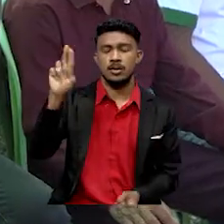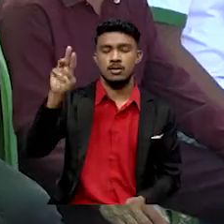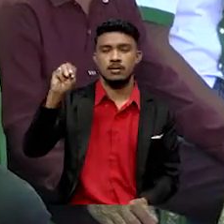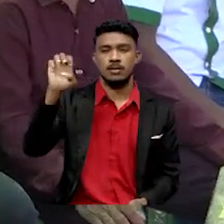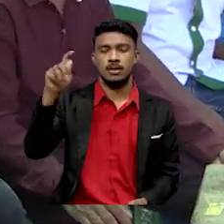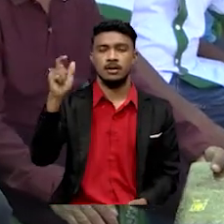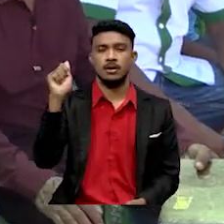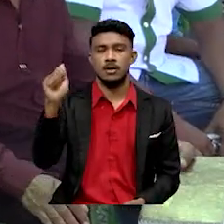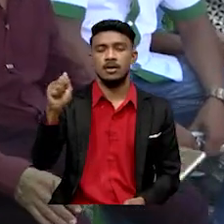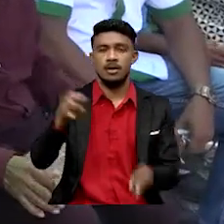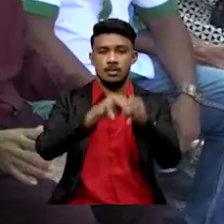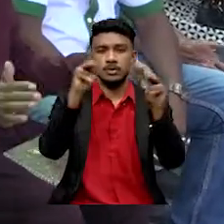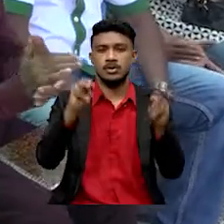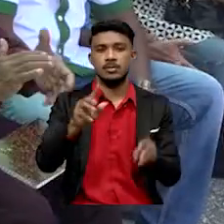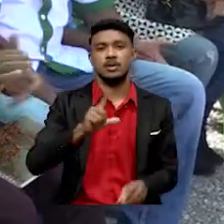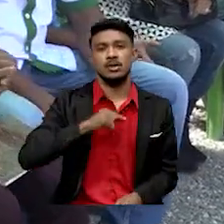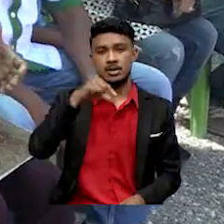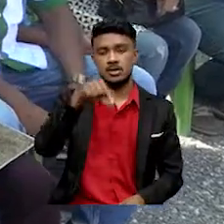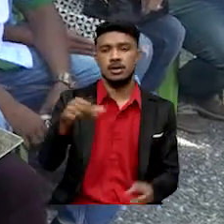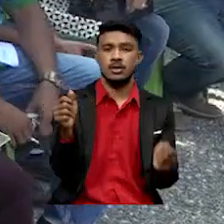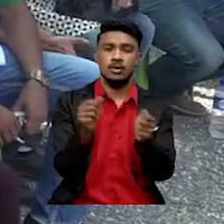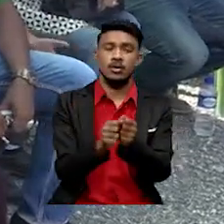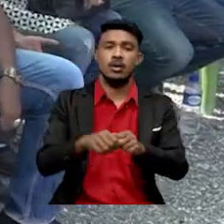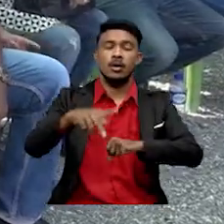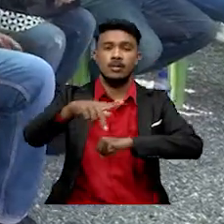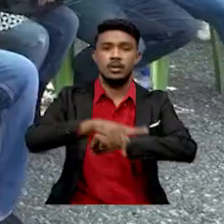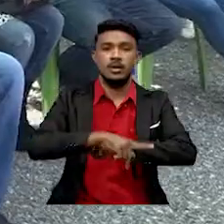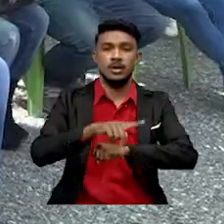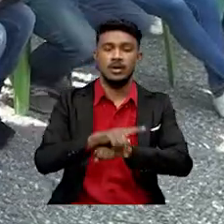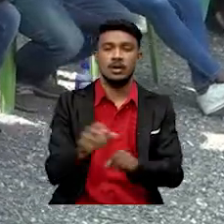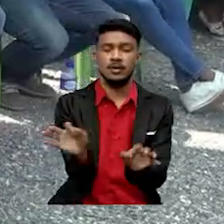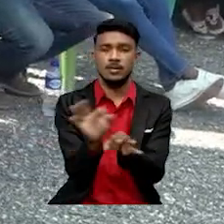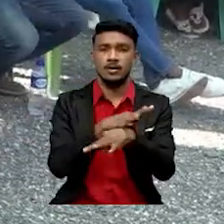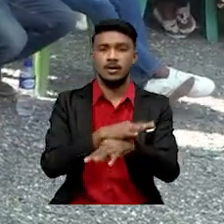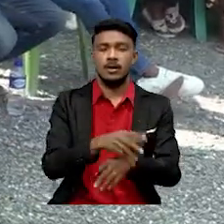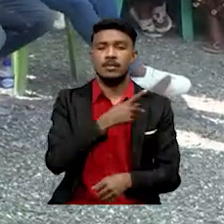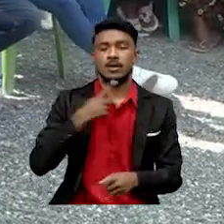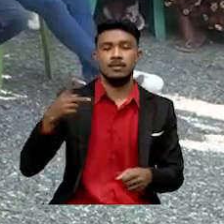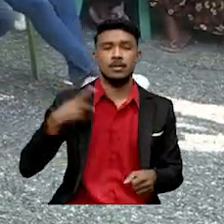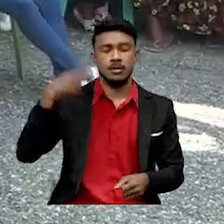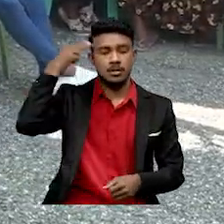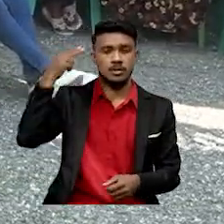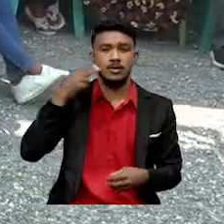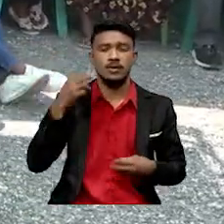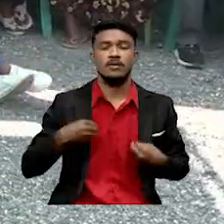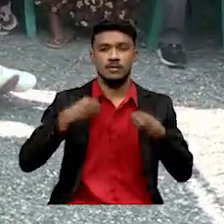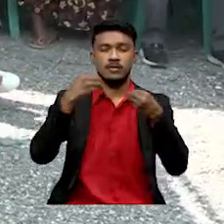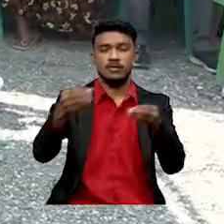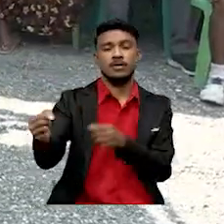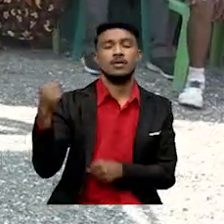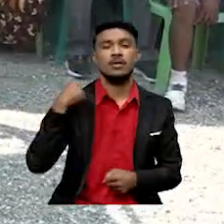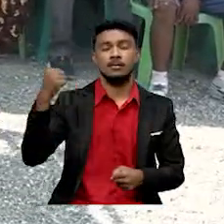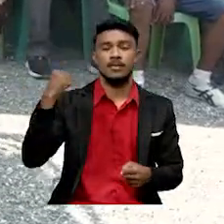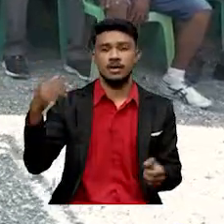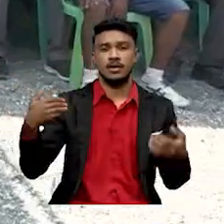administrativo Bajartete, Municipio Liksa. Ho politika disolve parlamentu nebe Ramzorta lori bahato kampanye elektoral